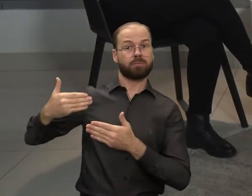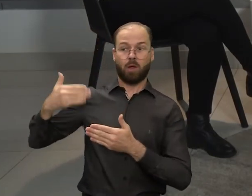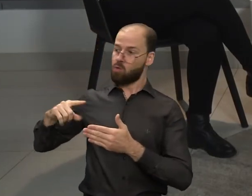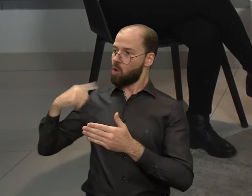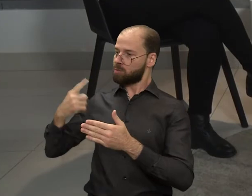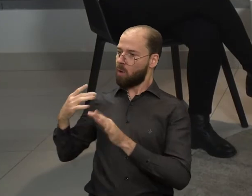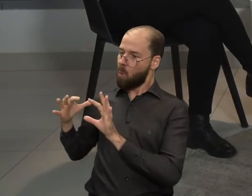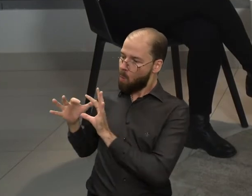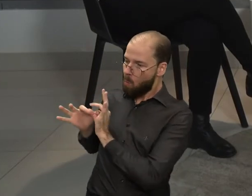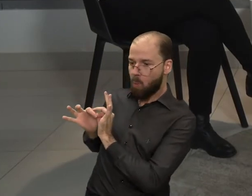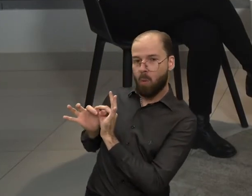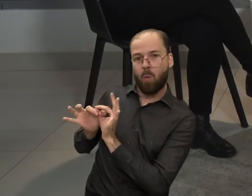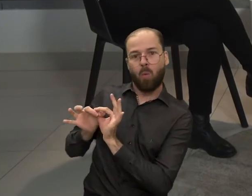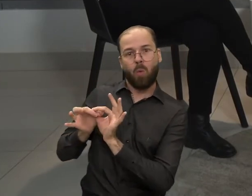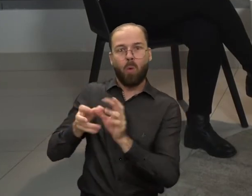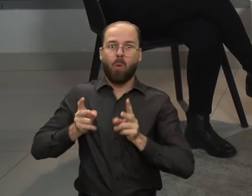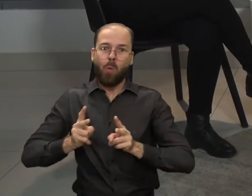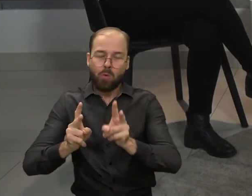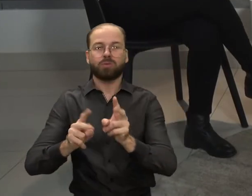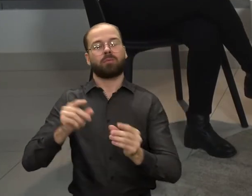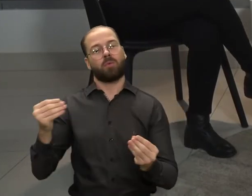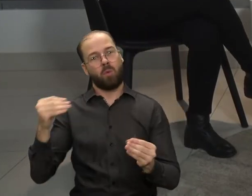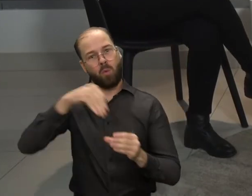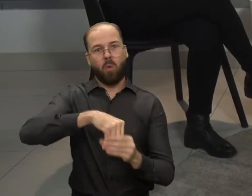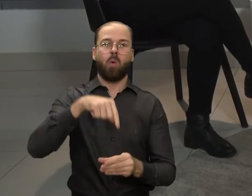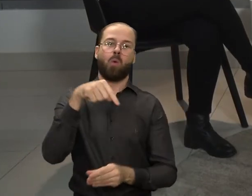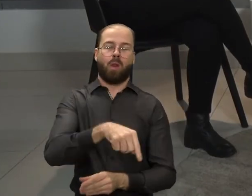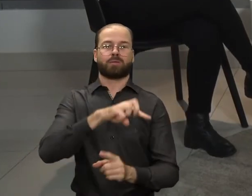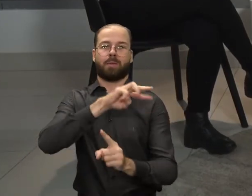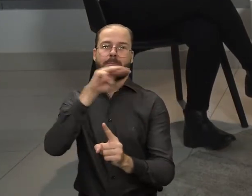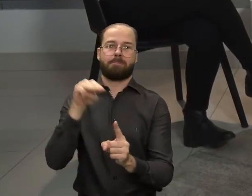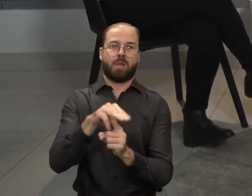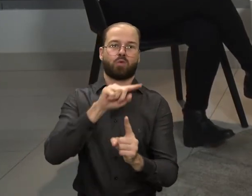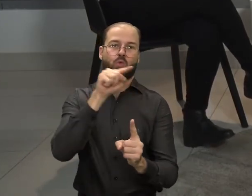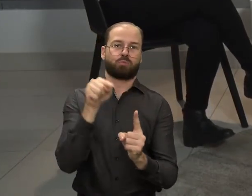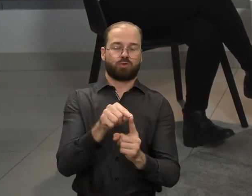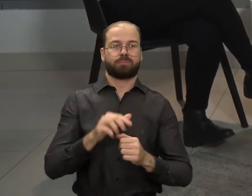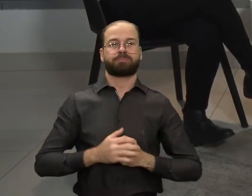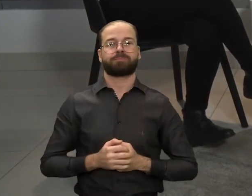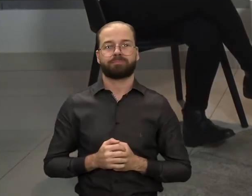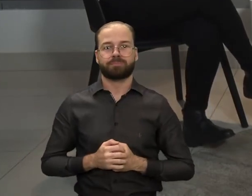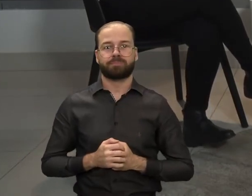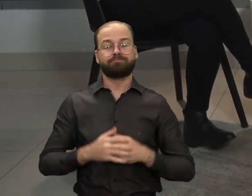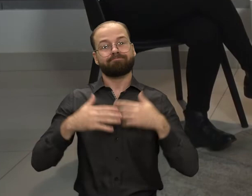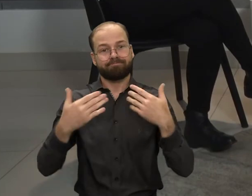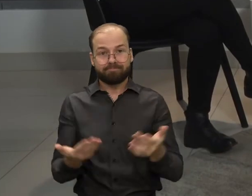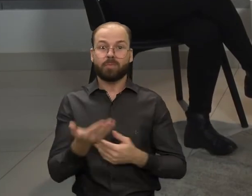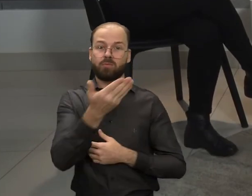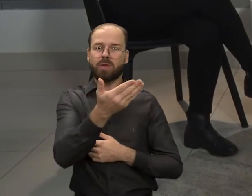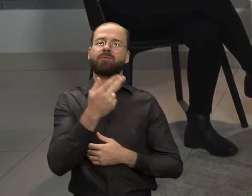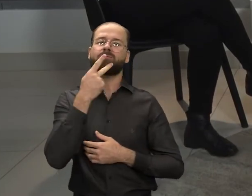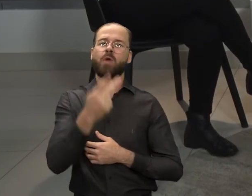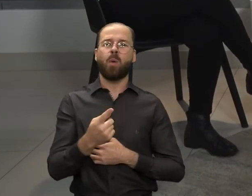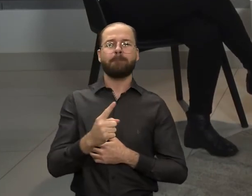principalmente colocando essas metas. Bom, professor, um tema que o senhor disse logo no primeiro bloco que